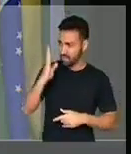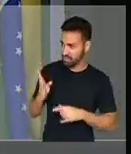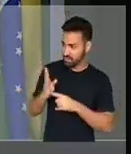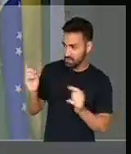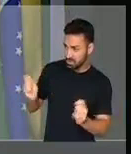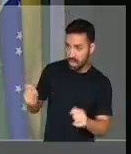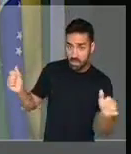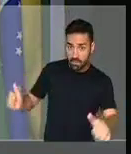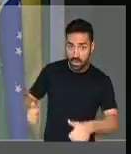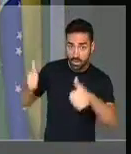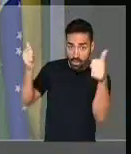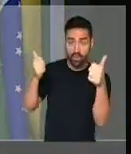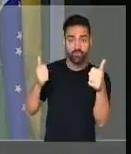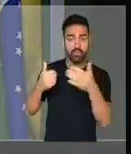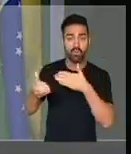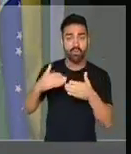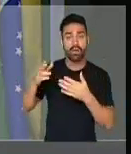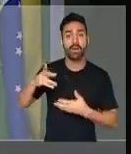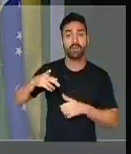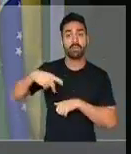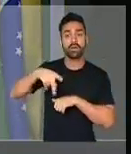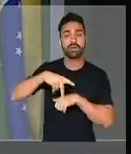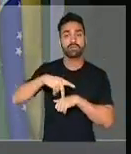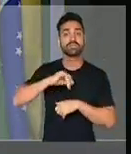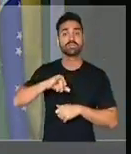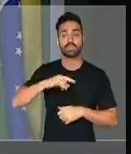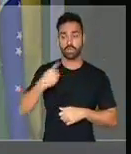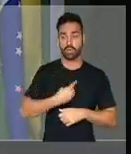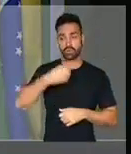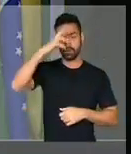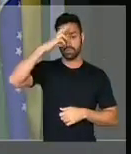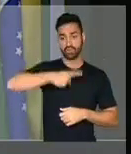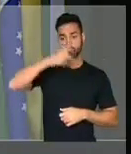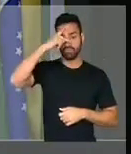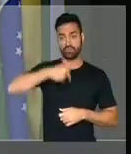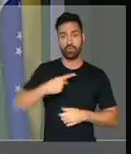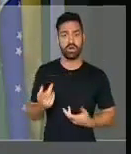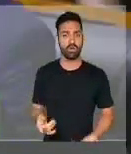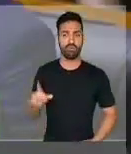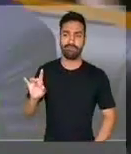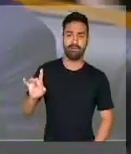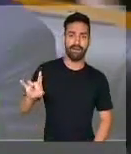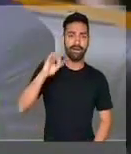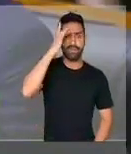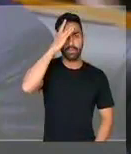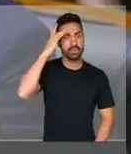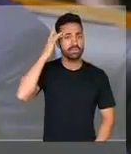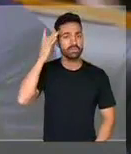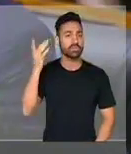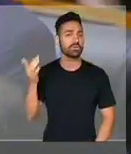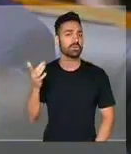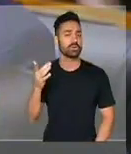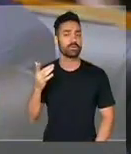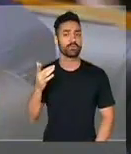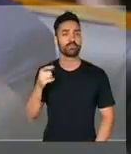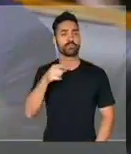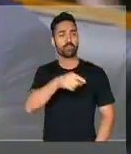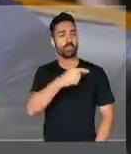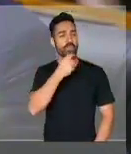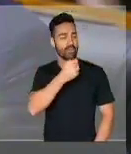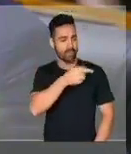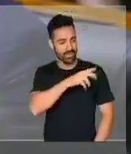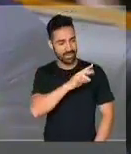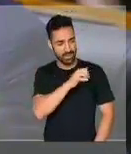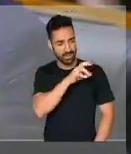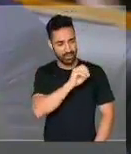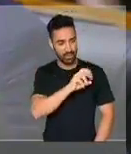melhor que qualquer país do mundo se nós individualmente Cada cidadão, cada cidadã, Ildo Rocha,